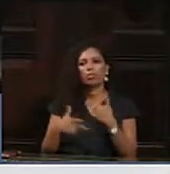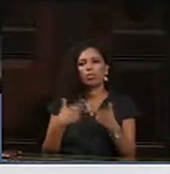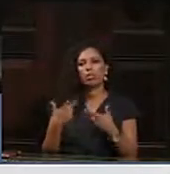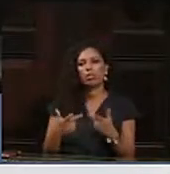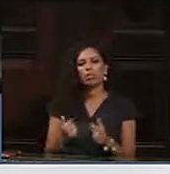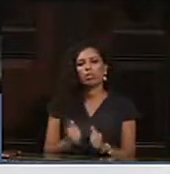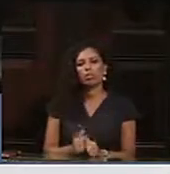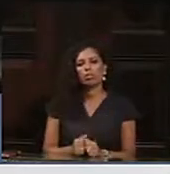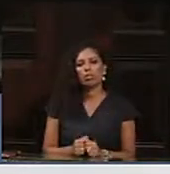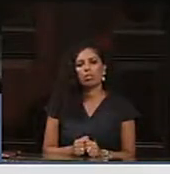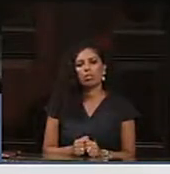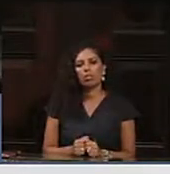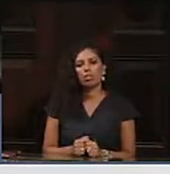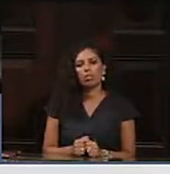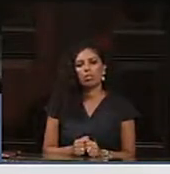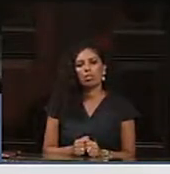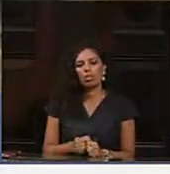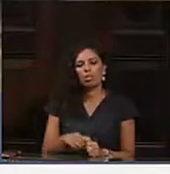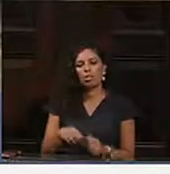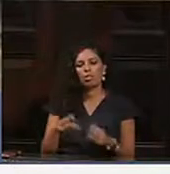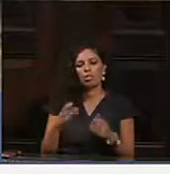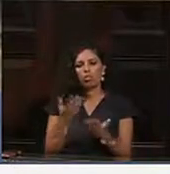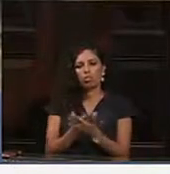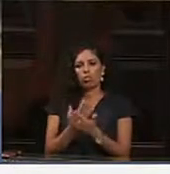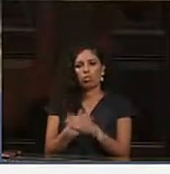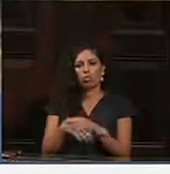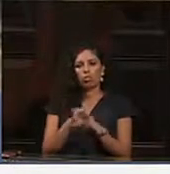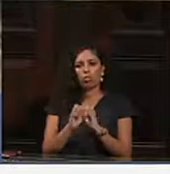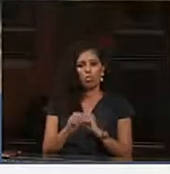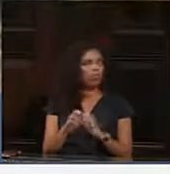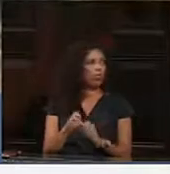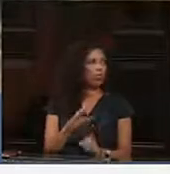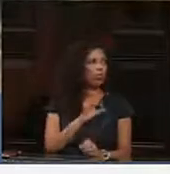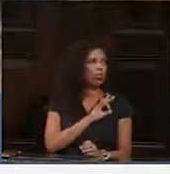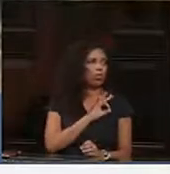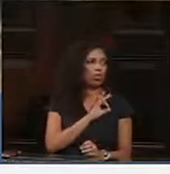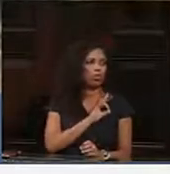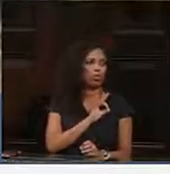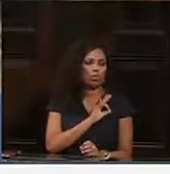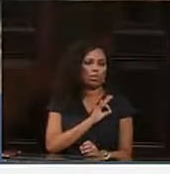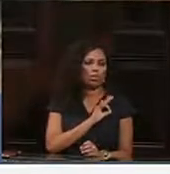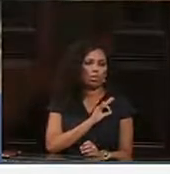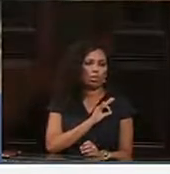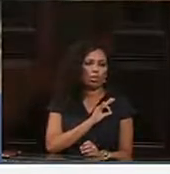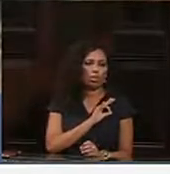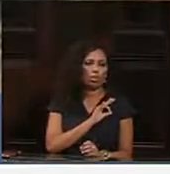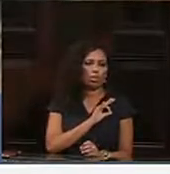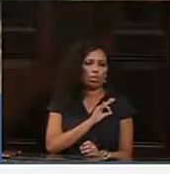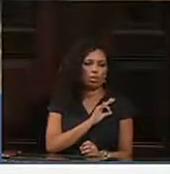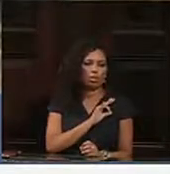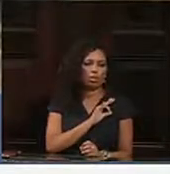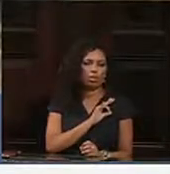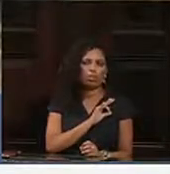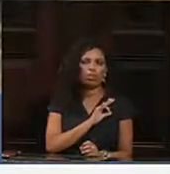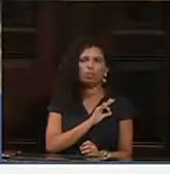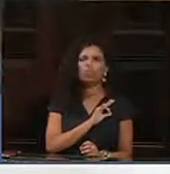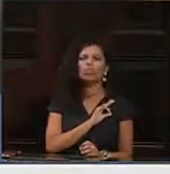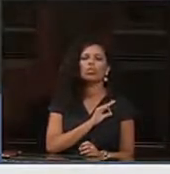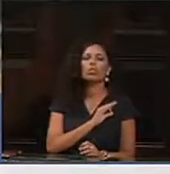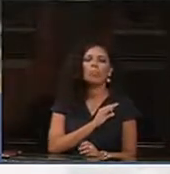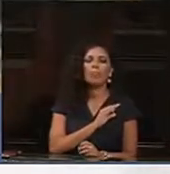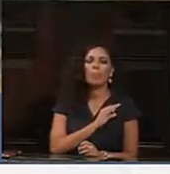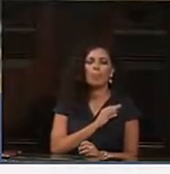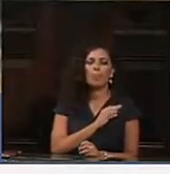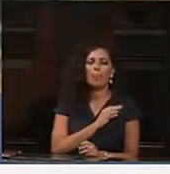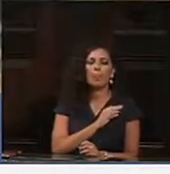acrescentar essa situação, o Colégio da Polícia Militar. Da Polícia Militar. Foi o primeiro já no IDEB há 3 anos atrás, atualmente é o segundo no índice